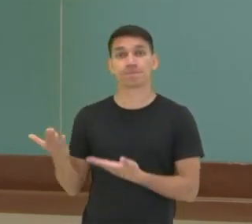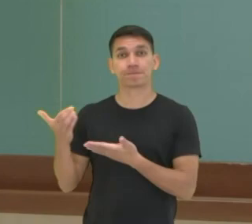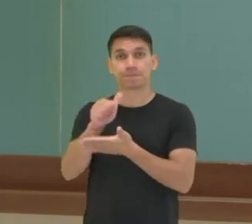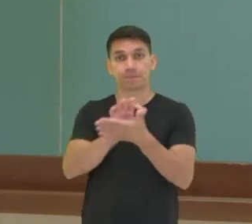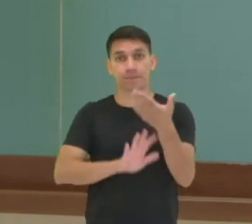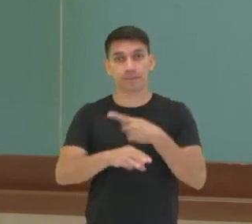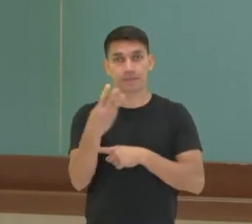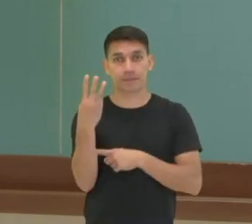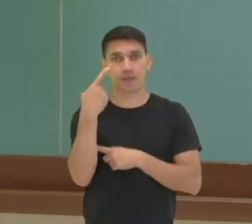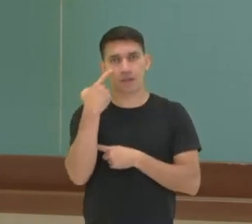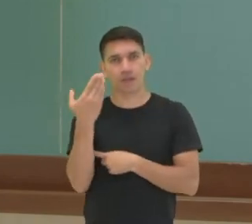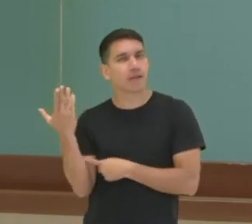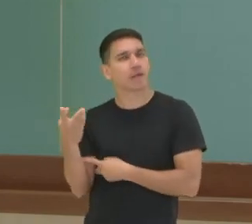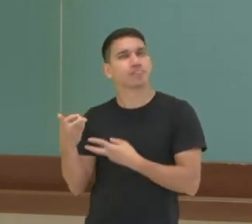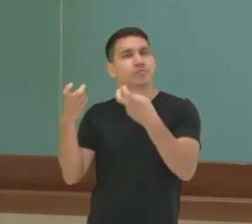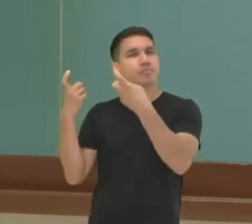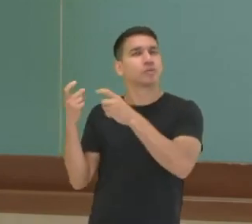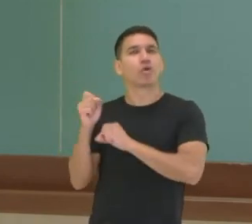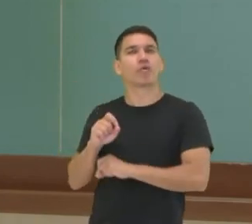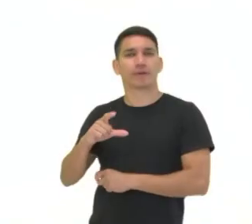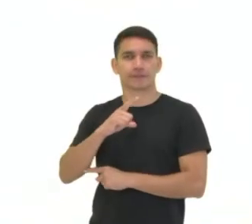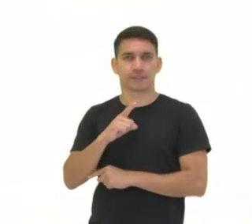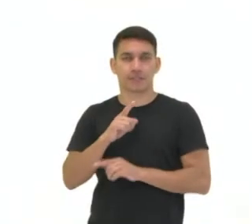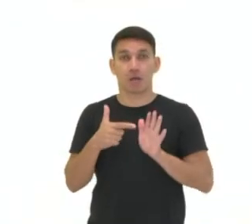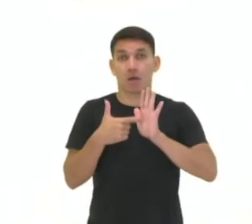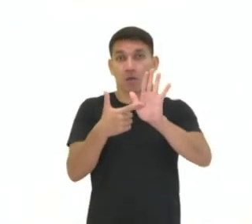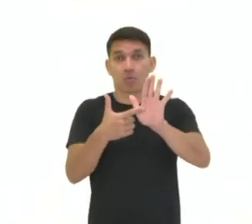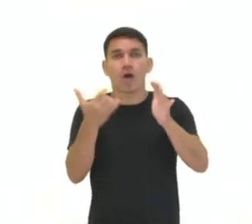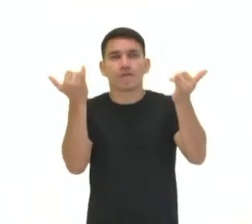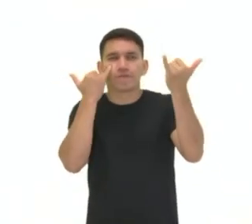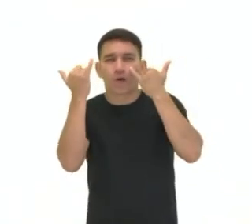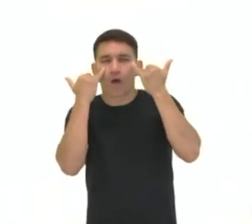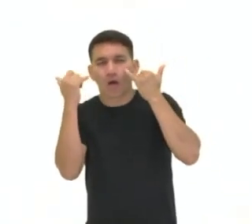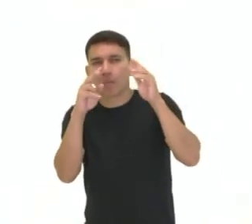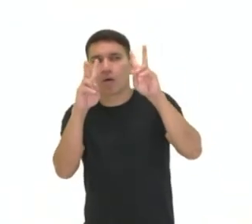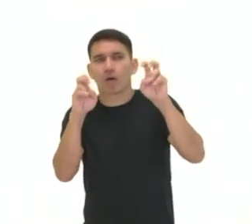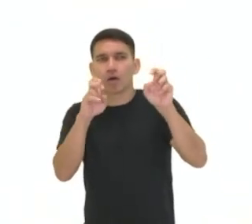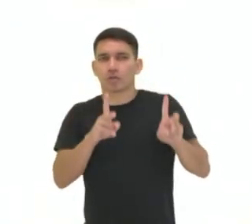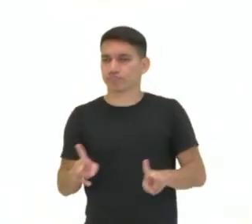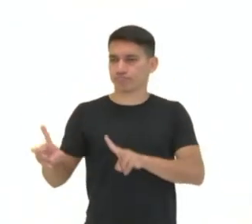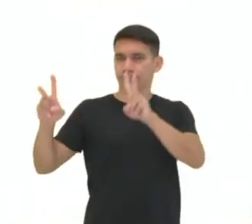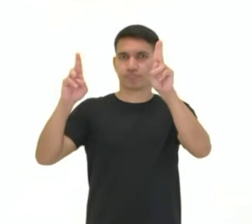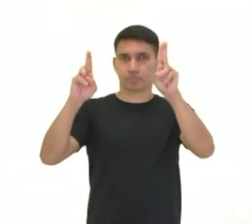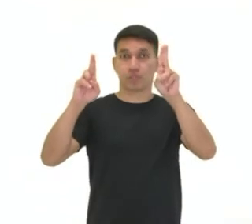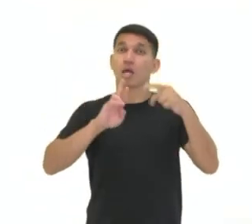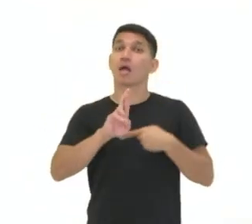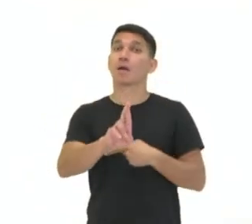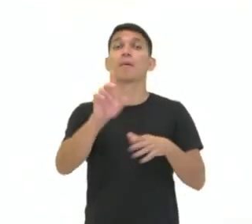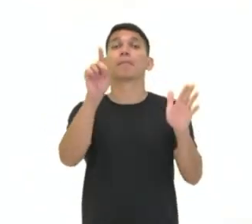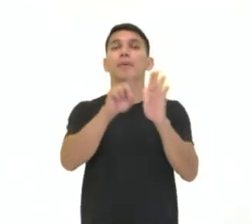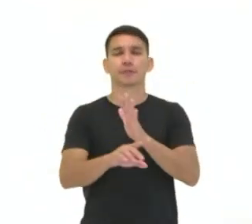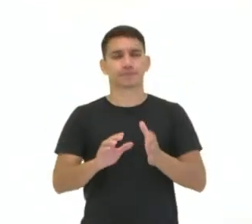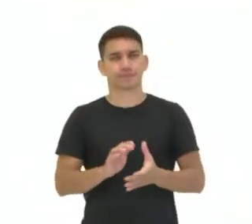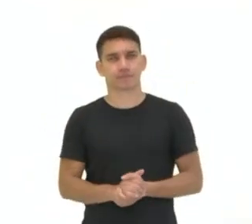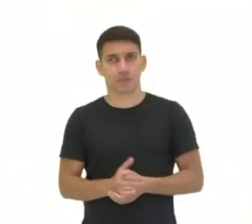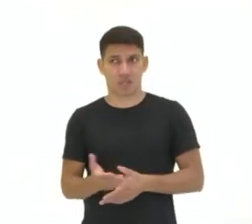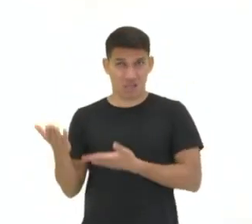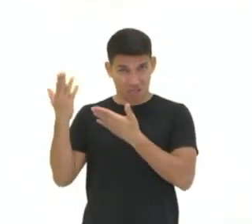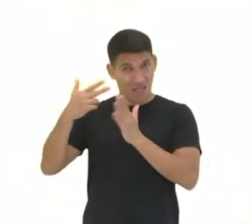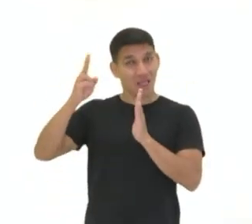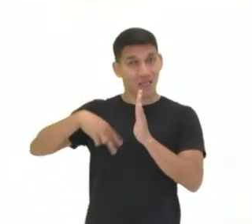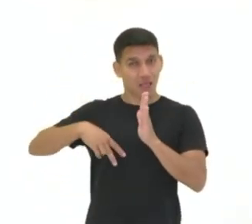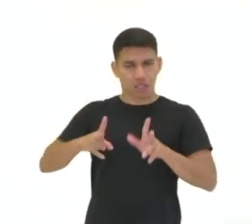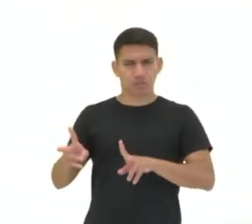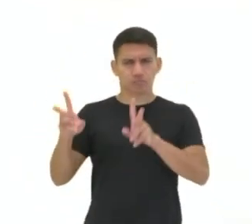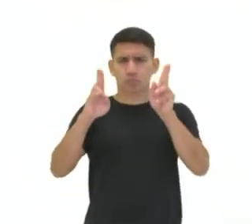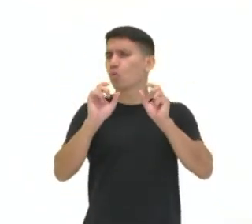Atividade de número 3. Observe aqui a tela, né, as informações aqui no quadrinho e responda o seguinte: a partir do trecho